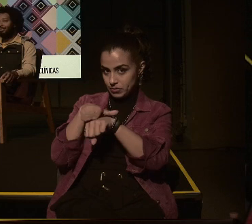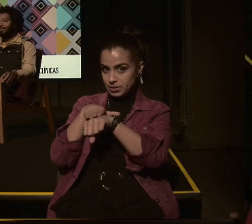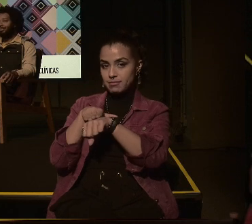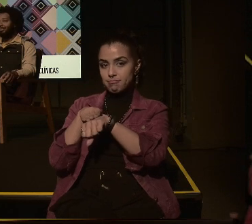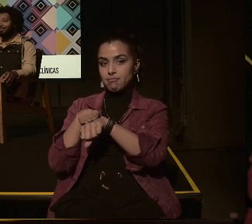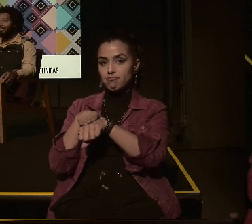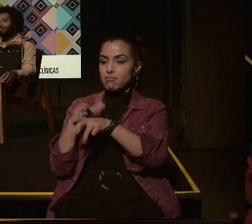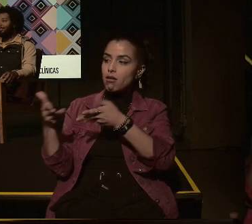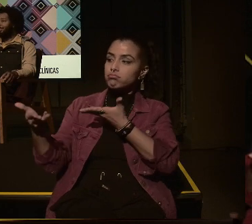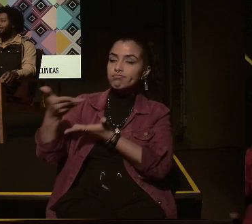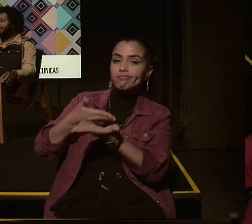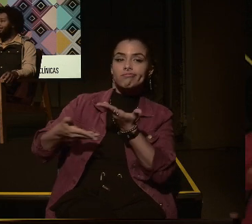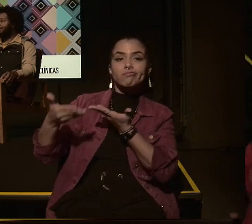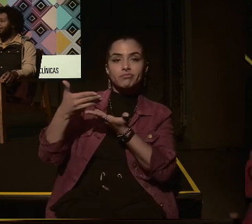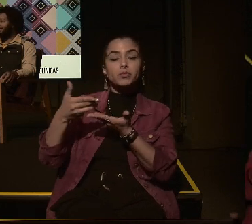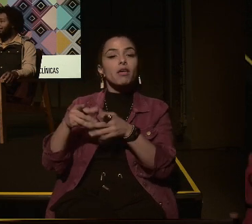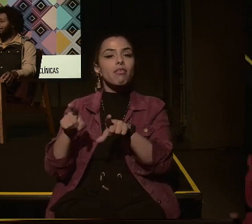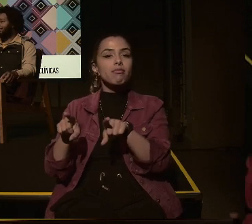encontrar